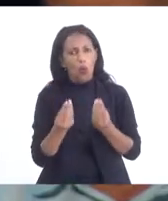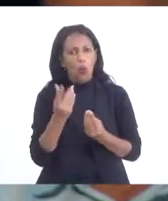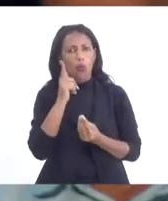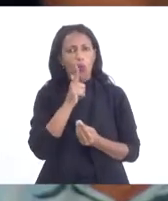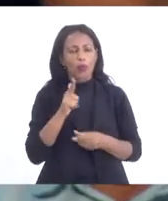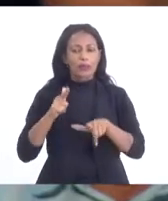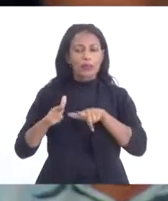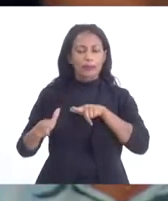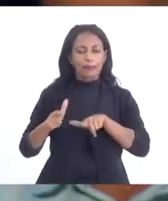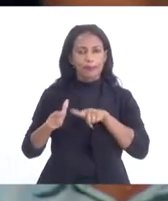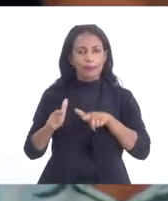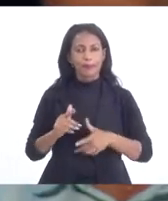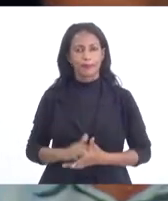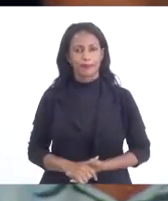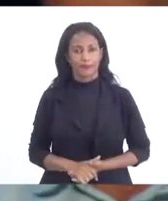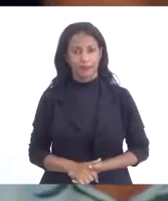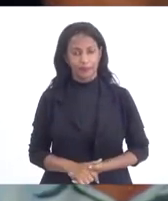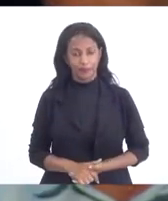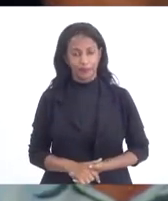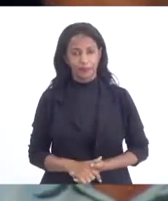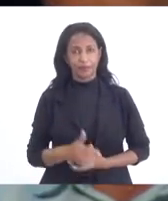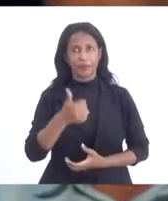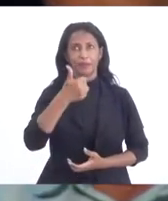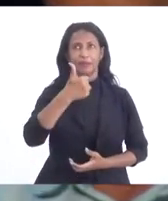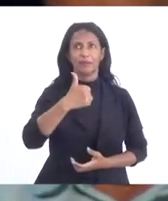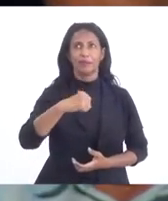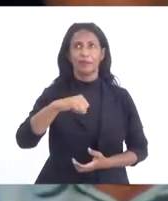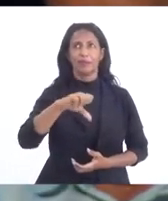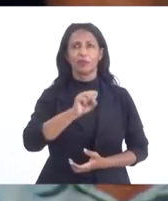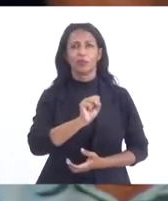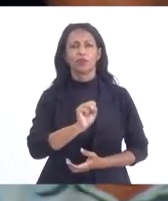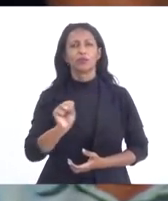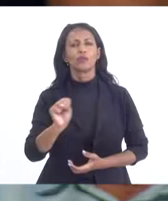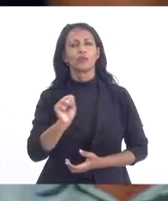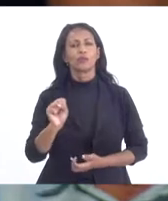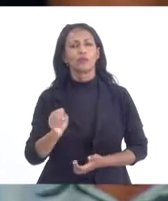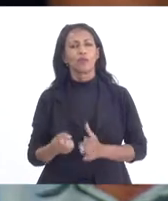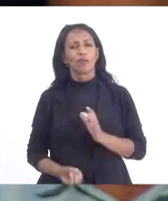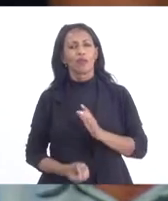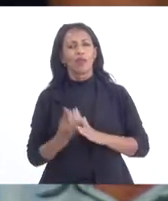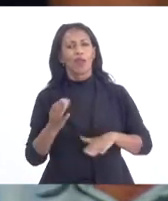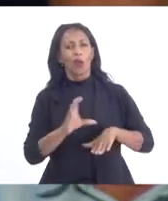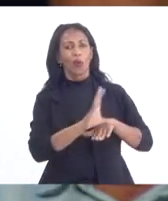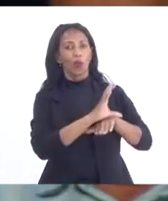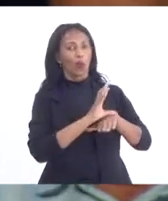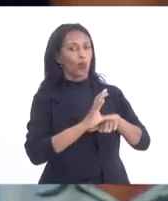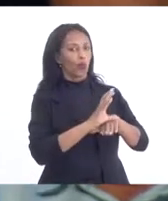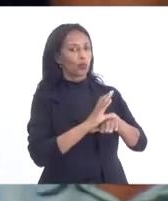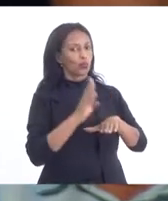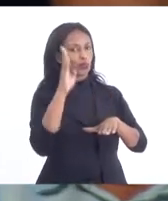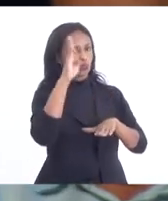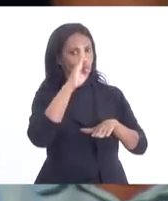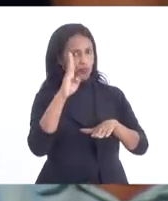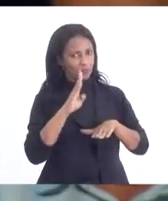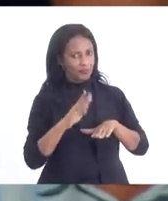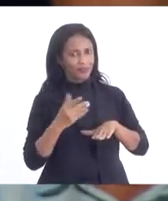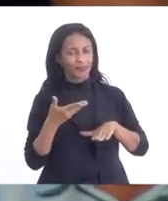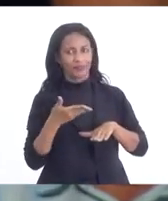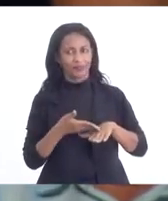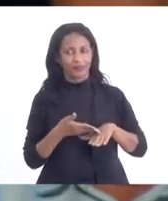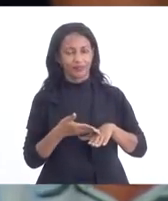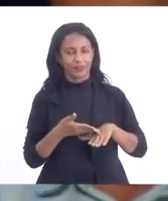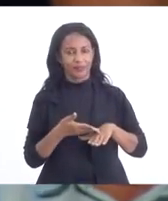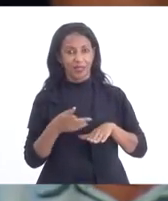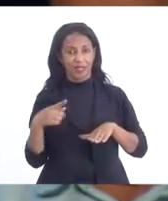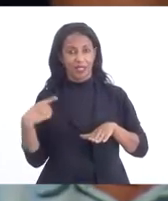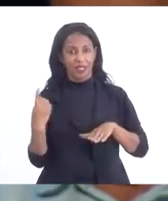emprego? E, em 1988, fizeram a Constituição Brasileira, a cidadã. Mas